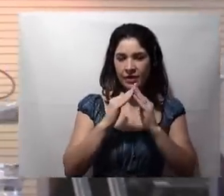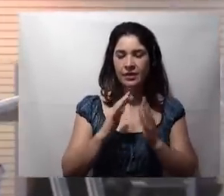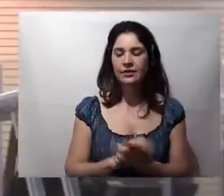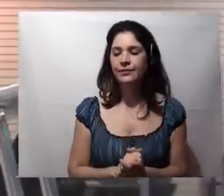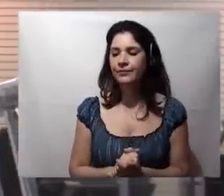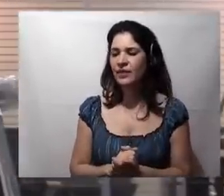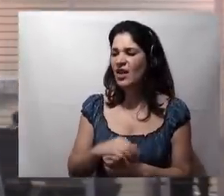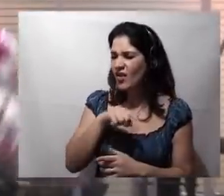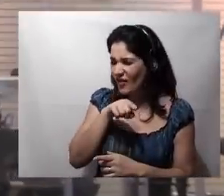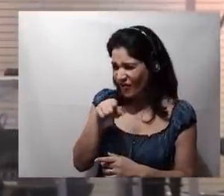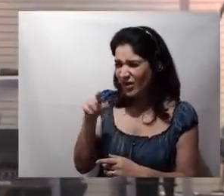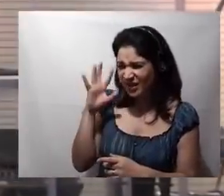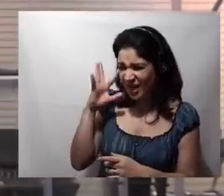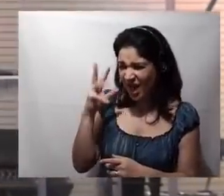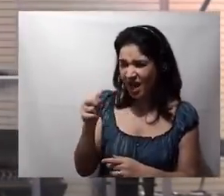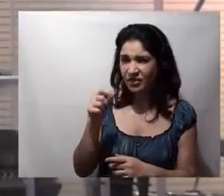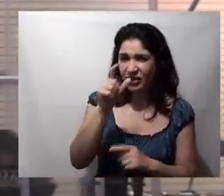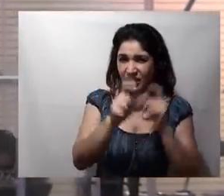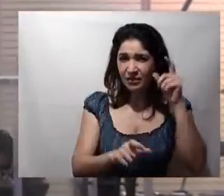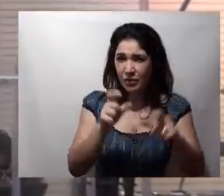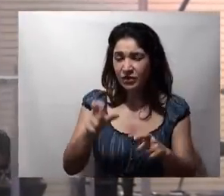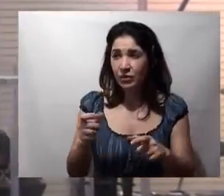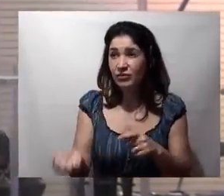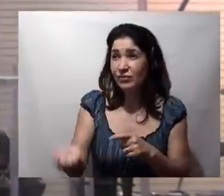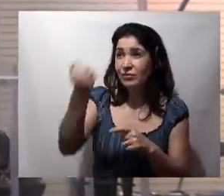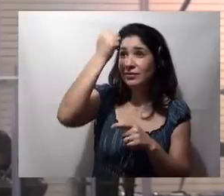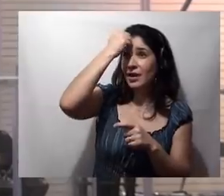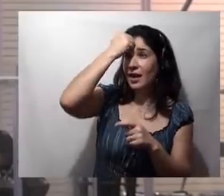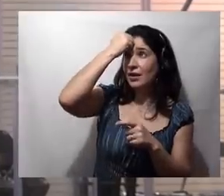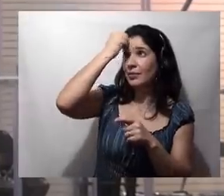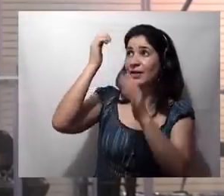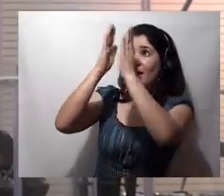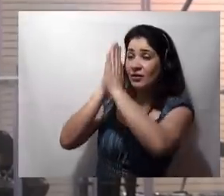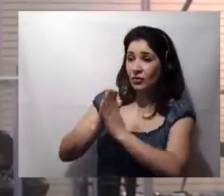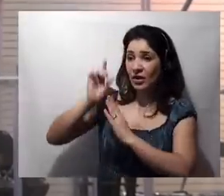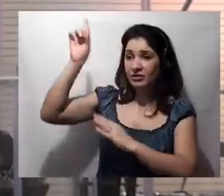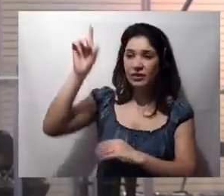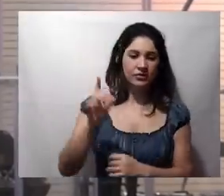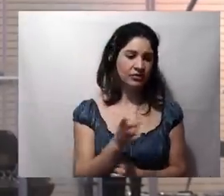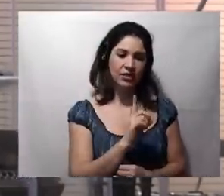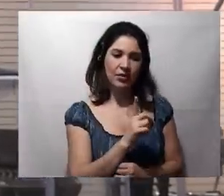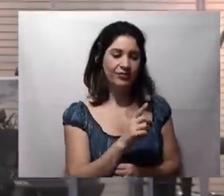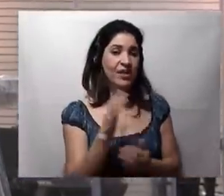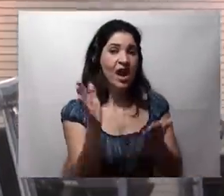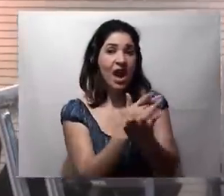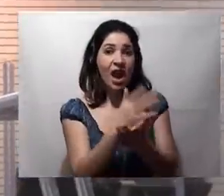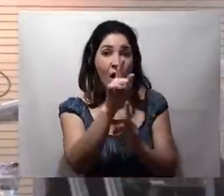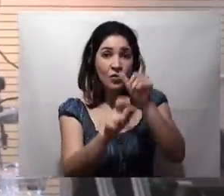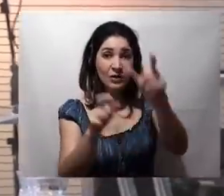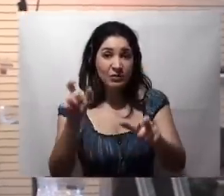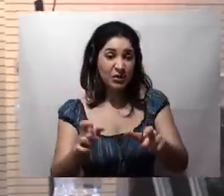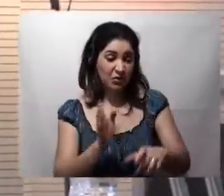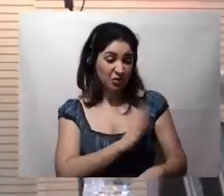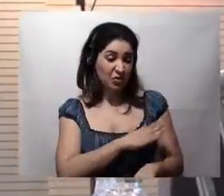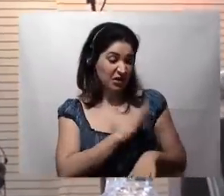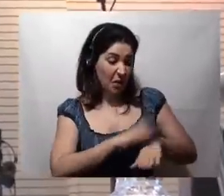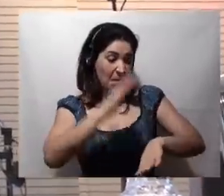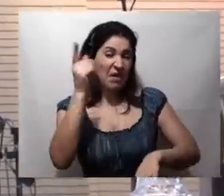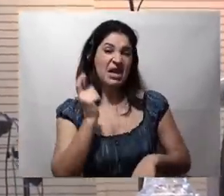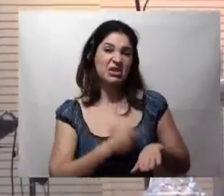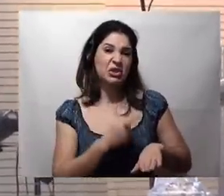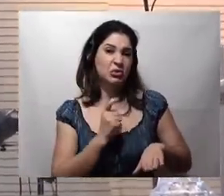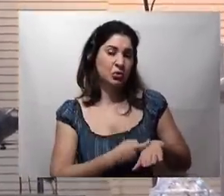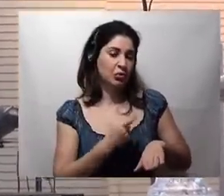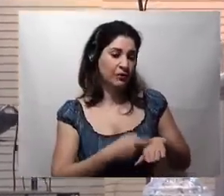causa da dor que ele não acho que alguns vão piorar e não ficar mais duro o que